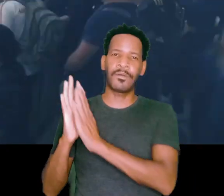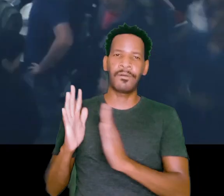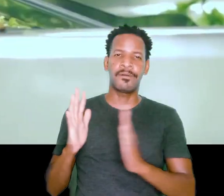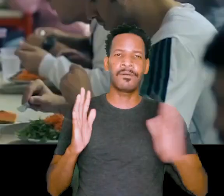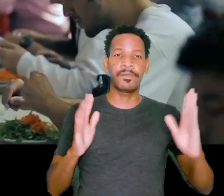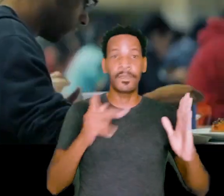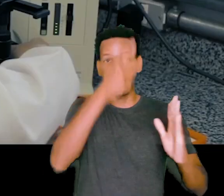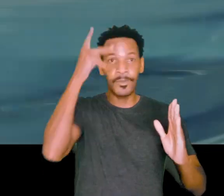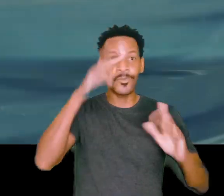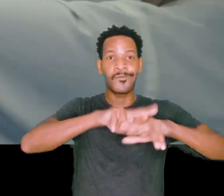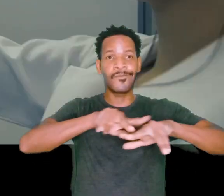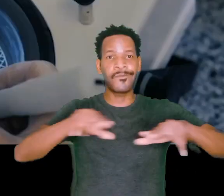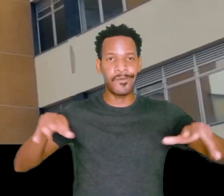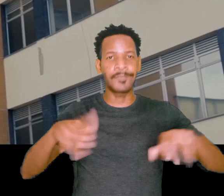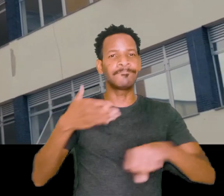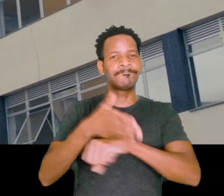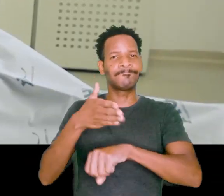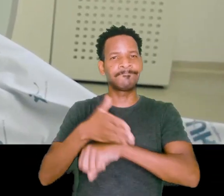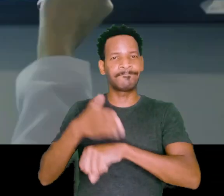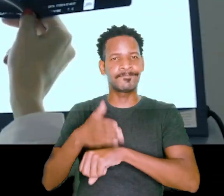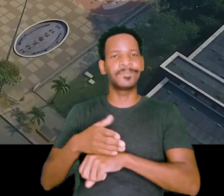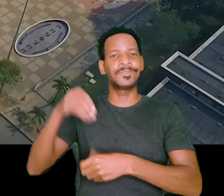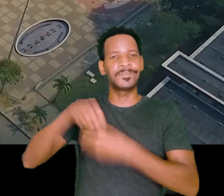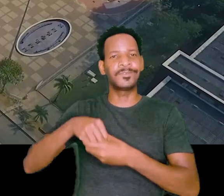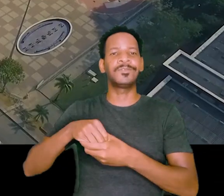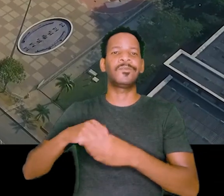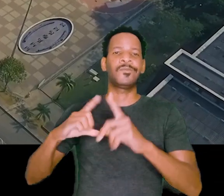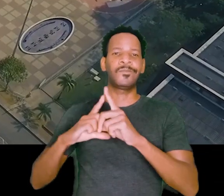e muitas pessoas fizeram parte dessa história.